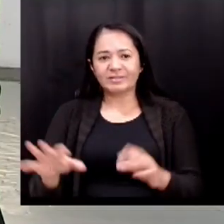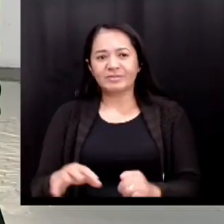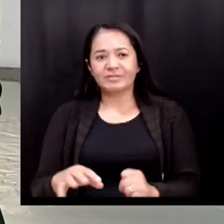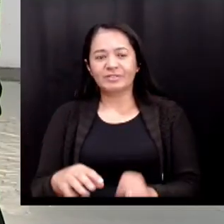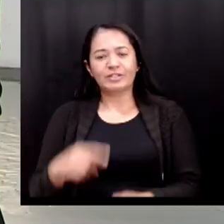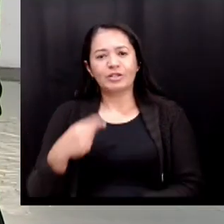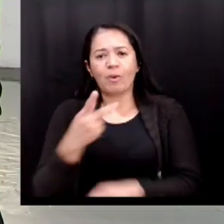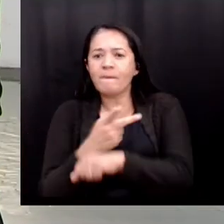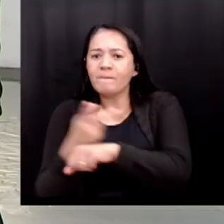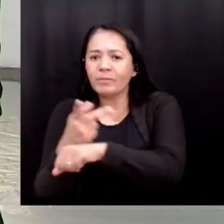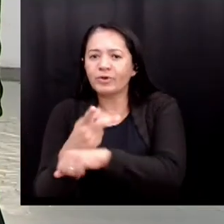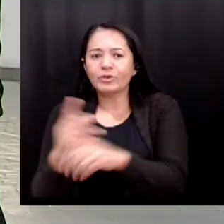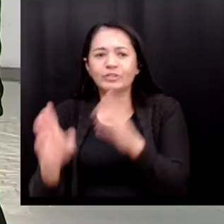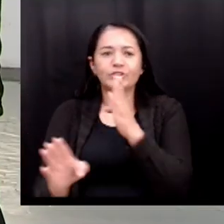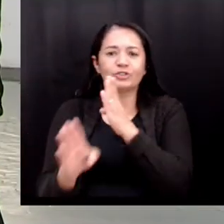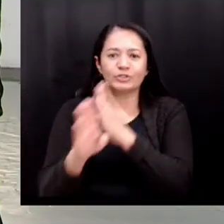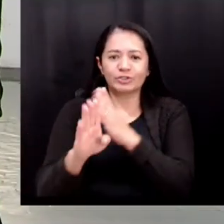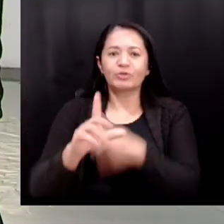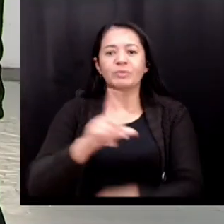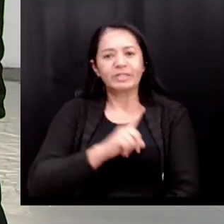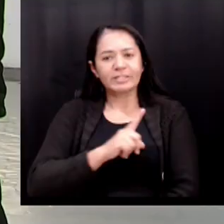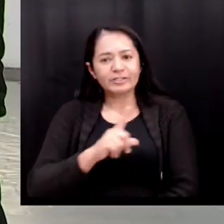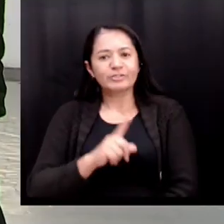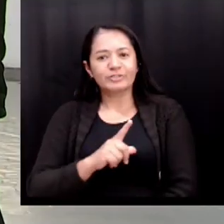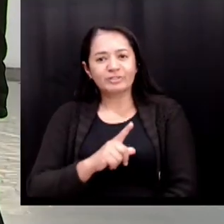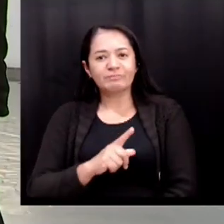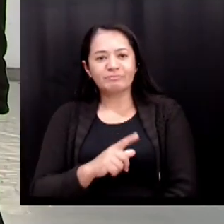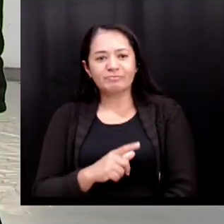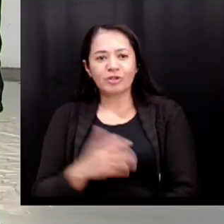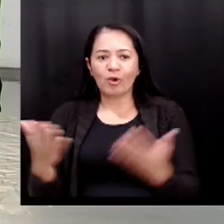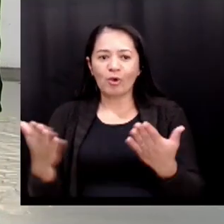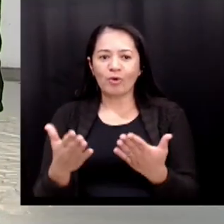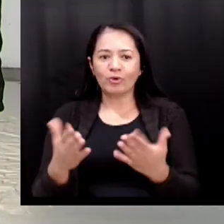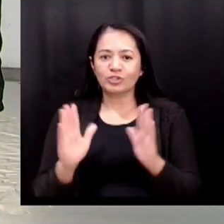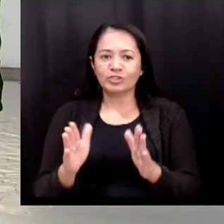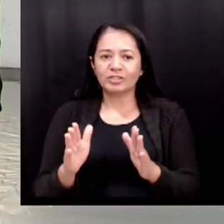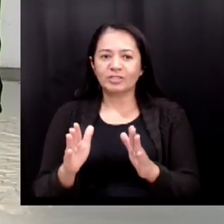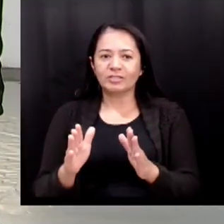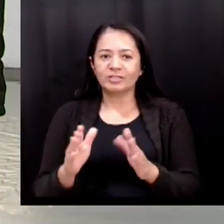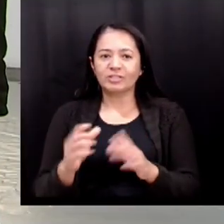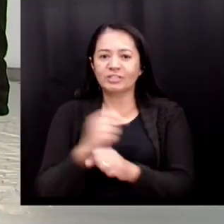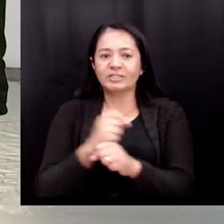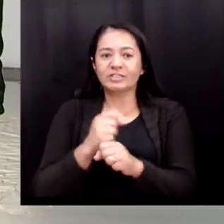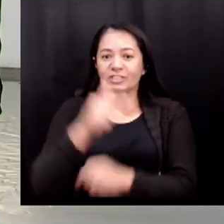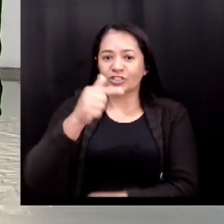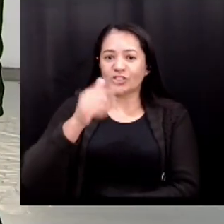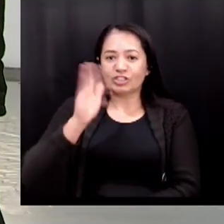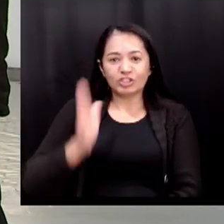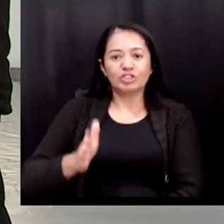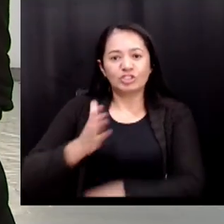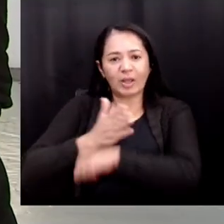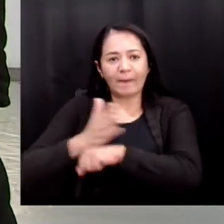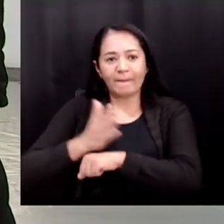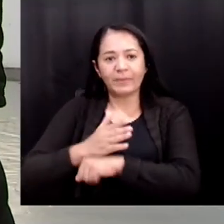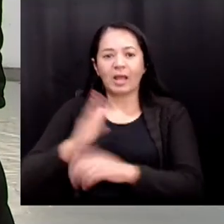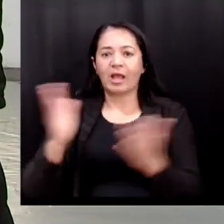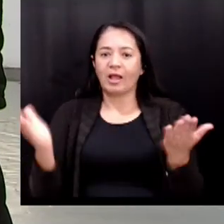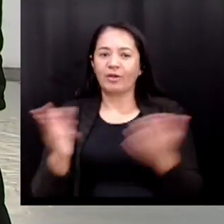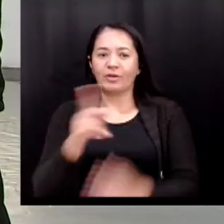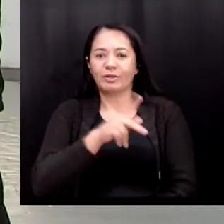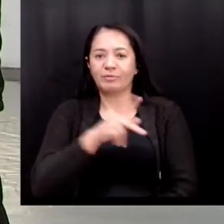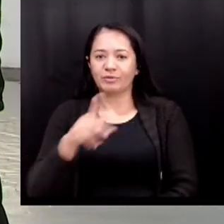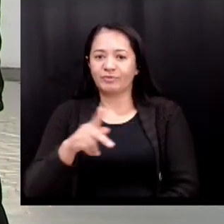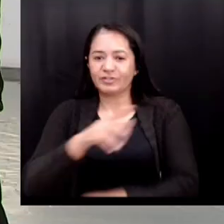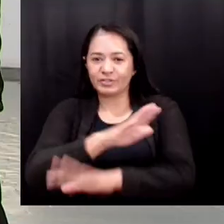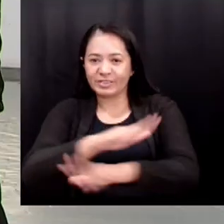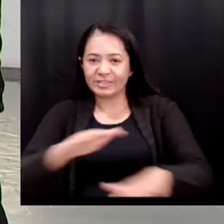existia. E hoje fazem 7 anos que eu pratico ninjutsu, sou professora da turma de crianças e adolescentes e a maioria